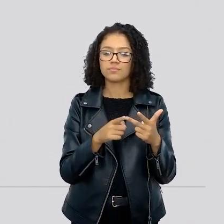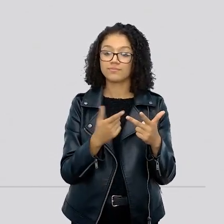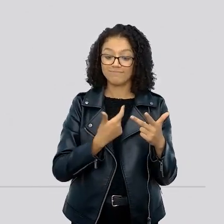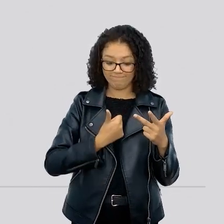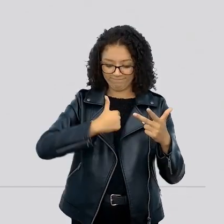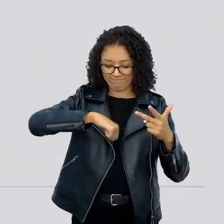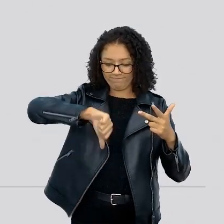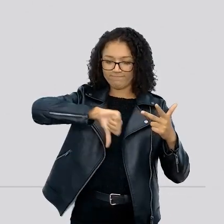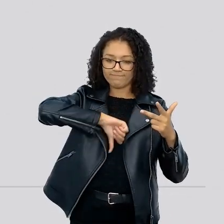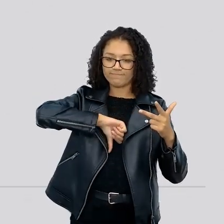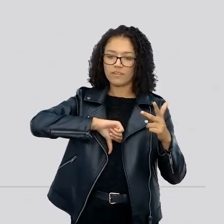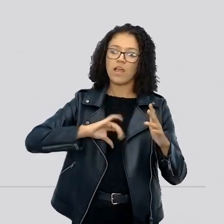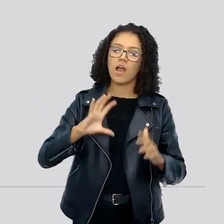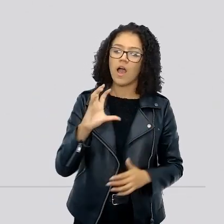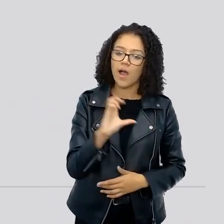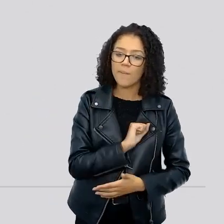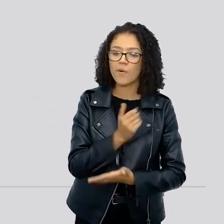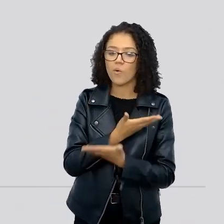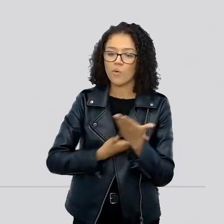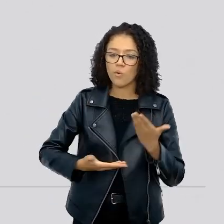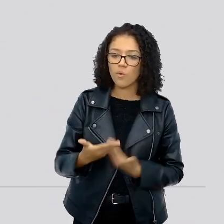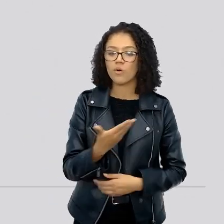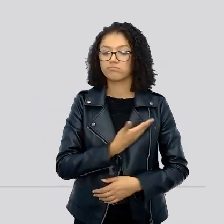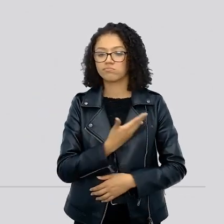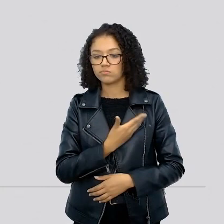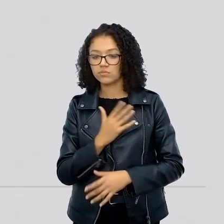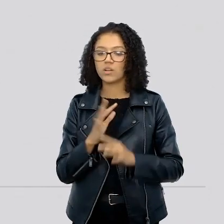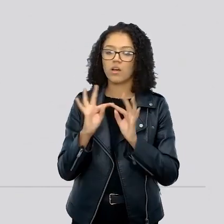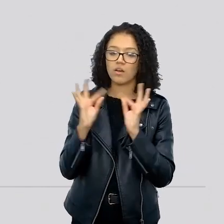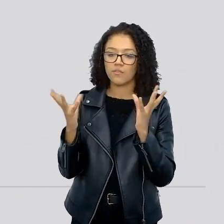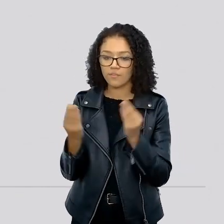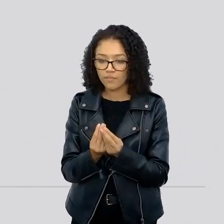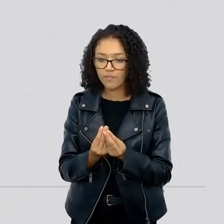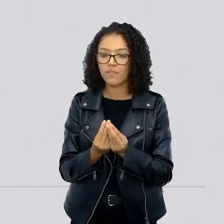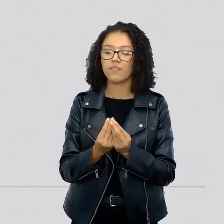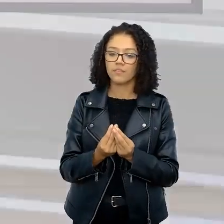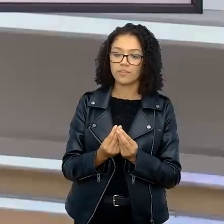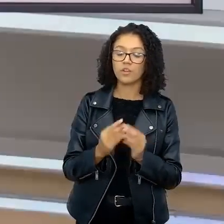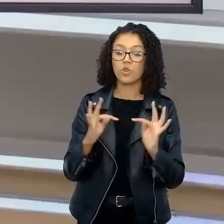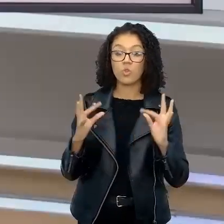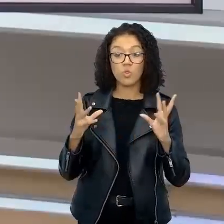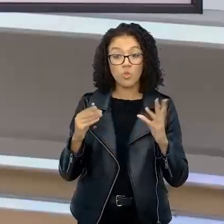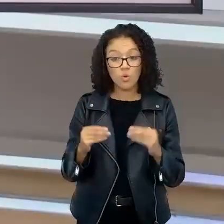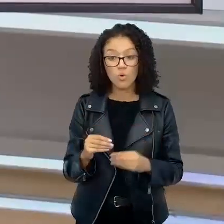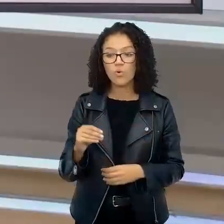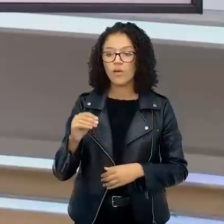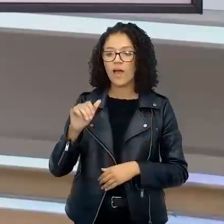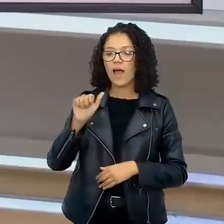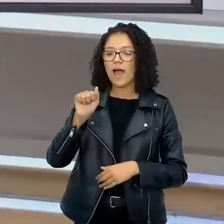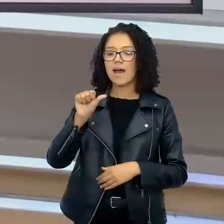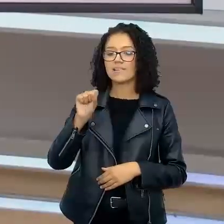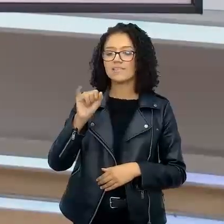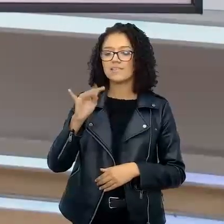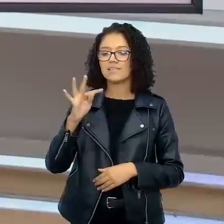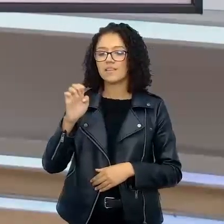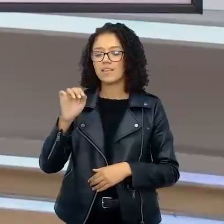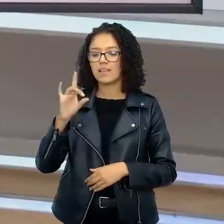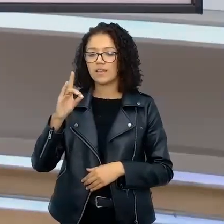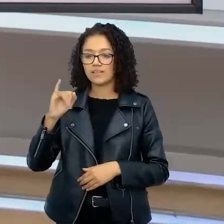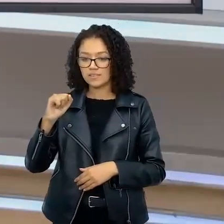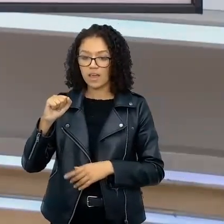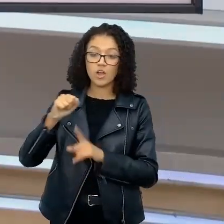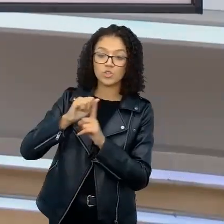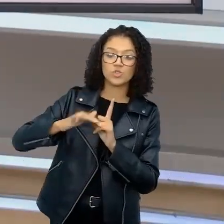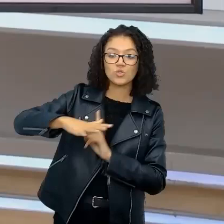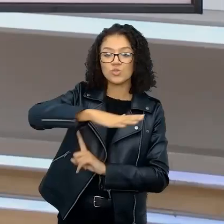Autoestima, relações amorosas, de amizade, familiares, assistência social e todos os outros serviços que já estão atendendo essa criança